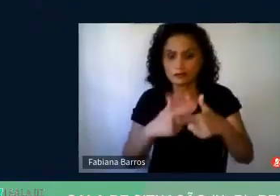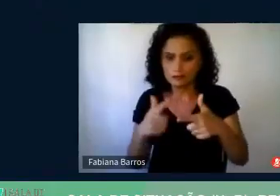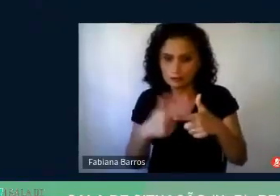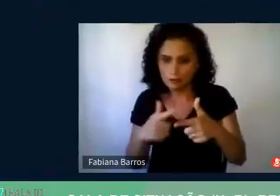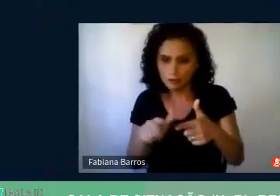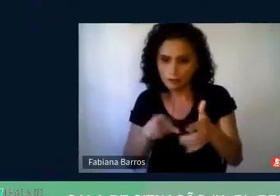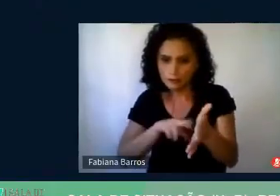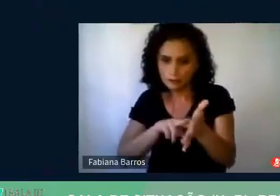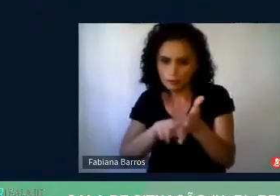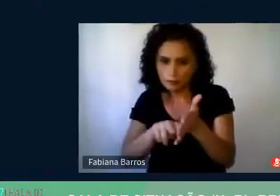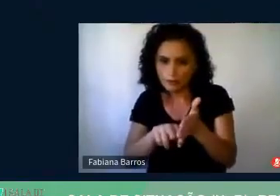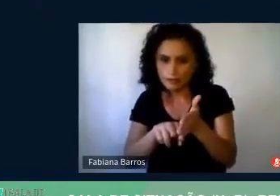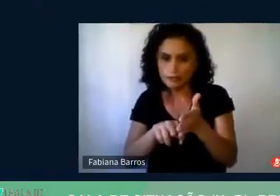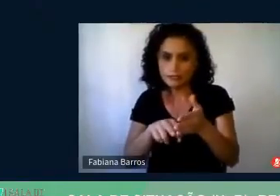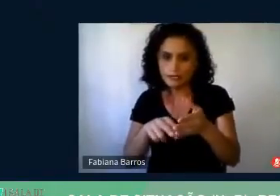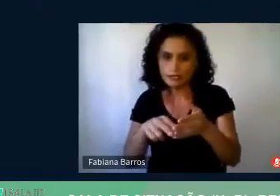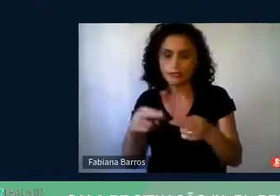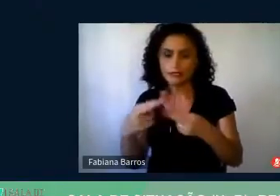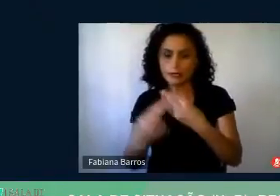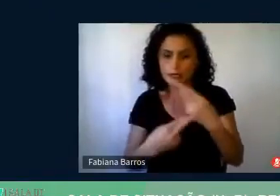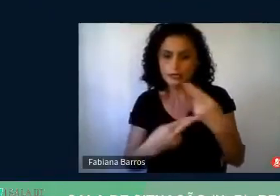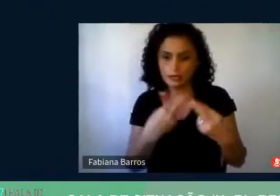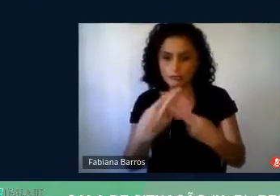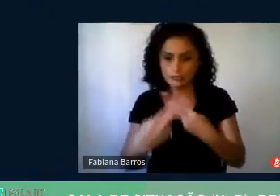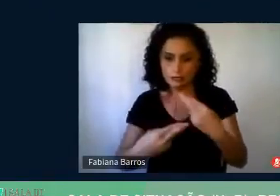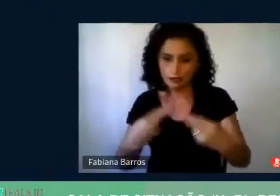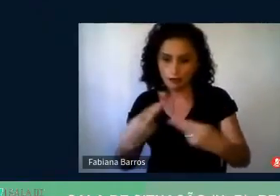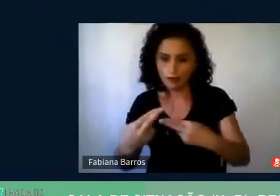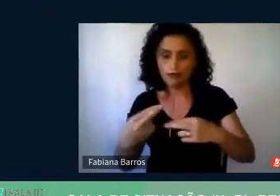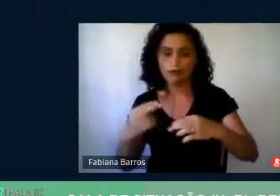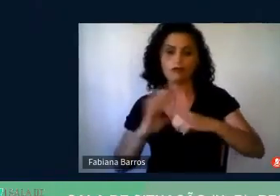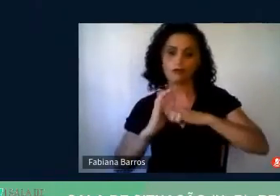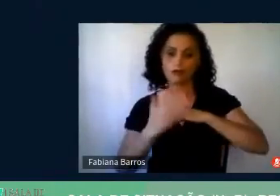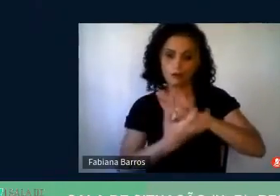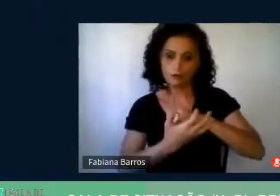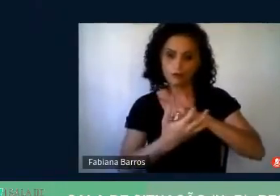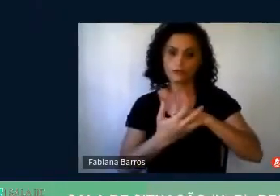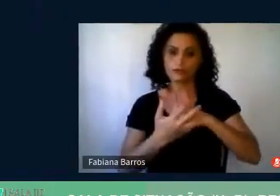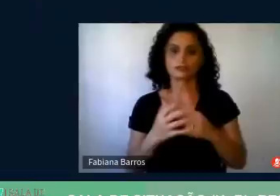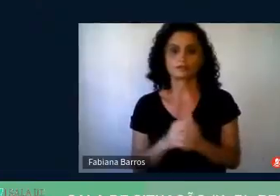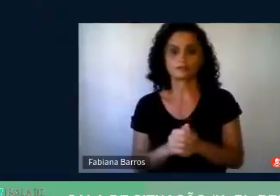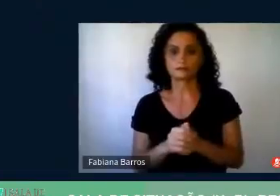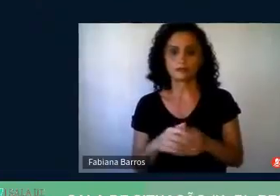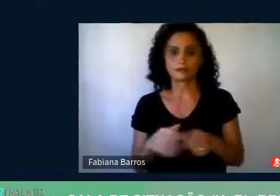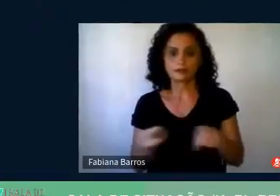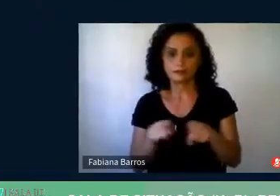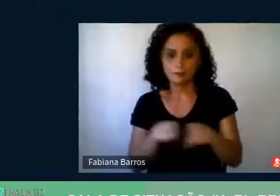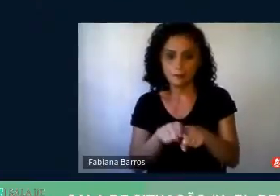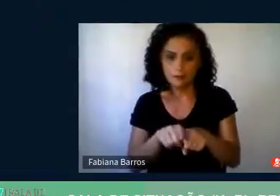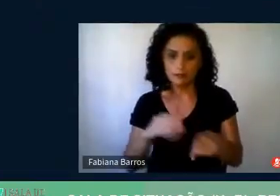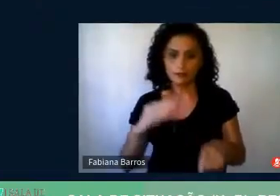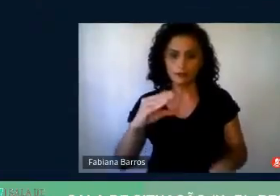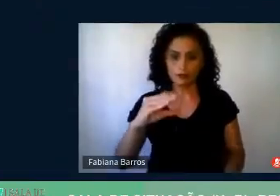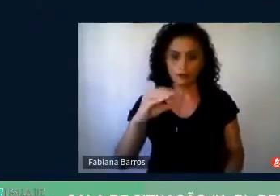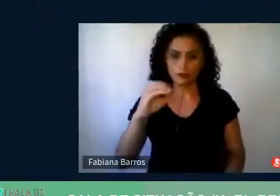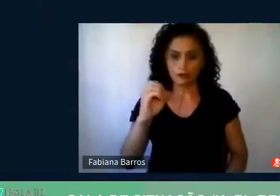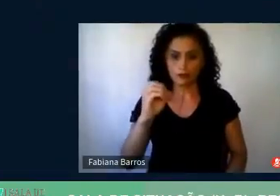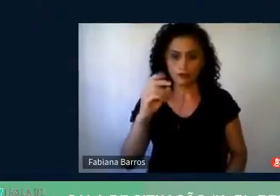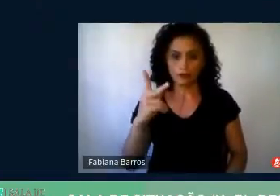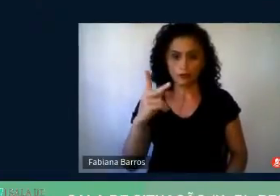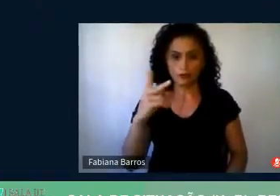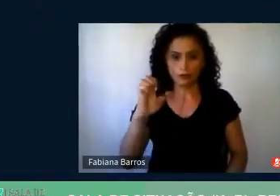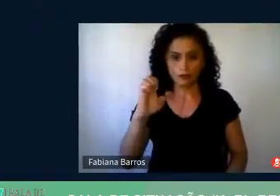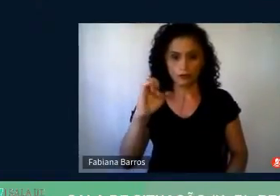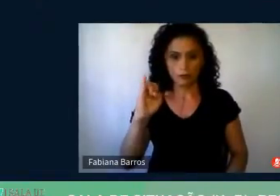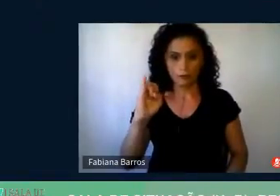quais métodos a gente pode trazer para esse cenário de resposta. Então o COPEI vem ocupando muito bem esse espaço e depois a gente tem o SECAR garantindo